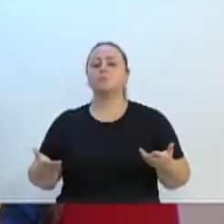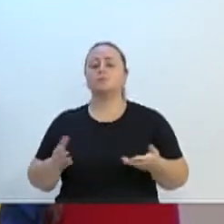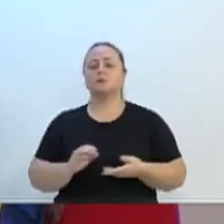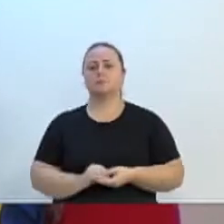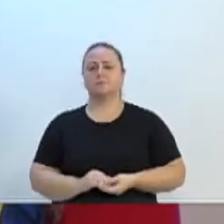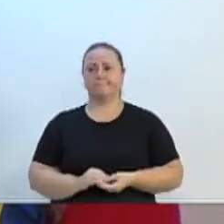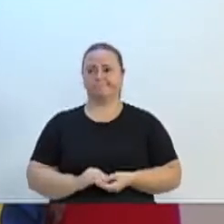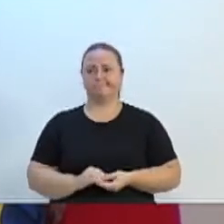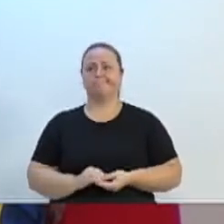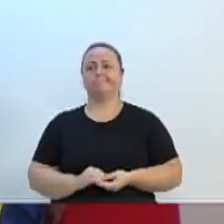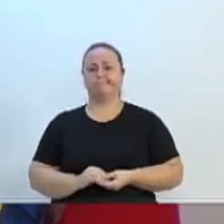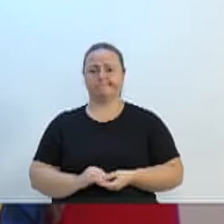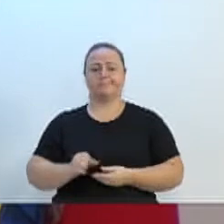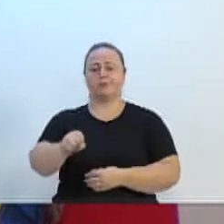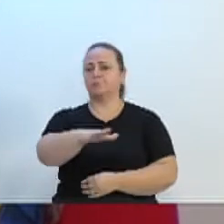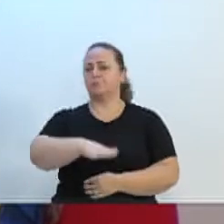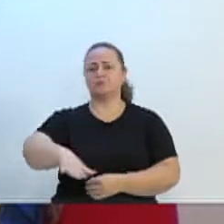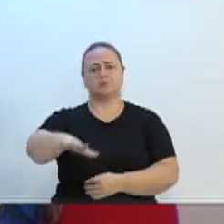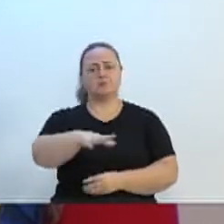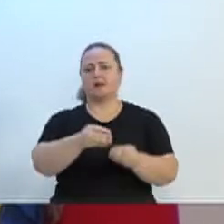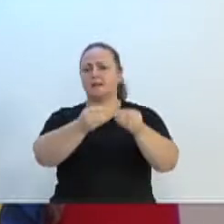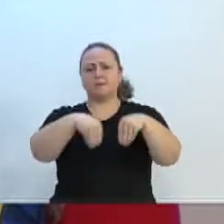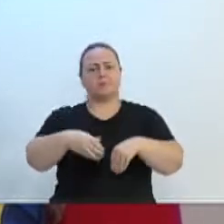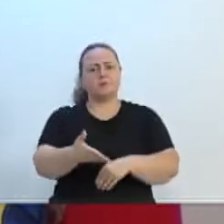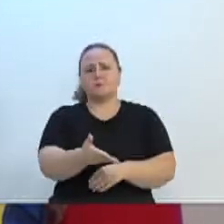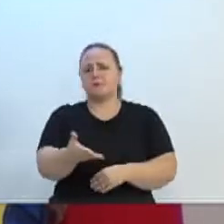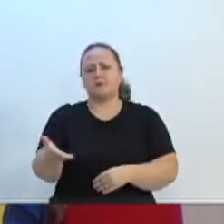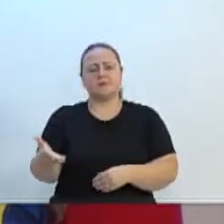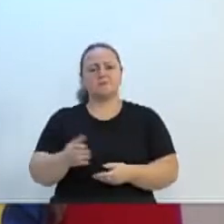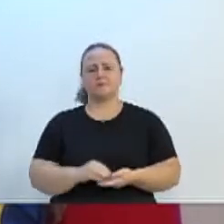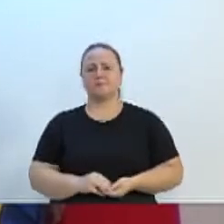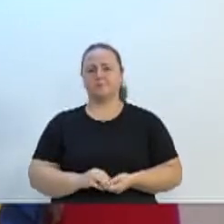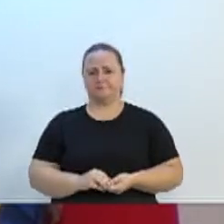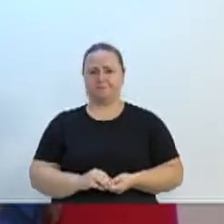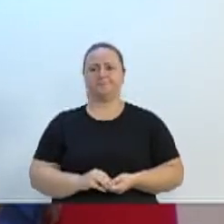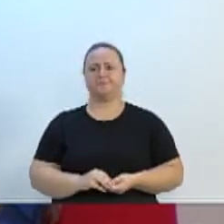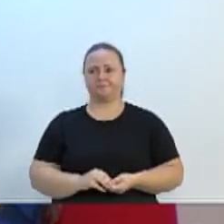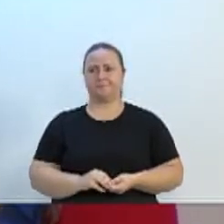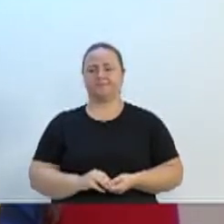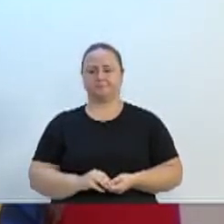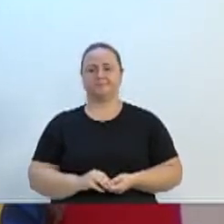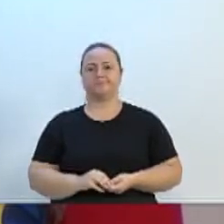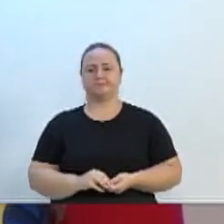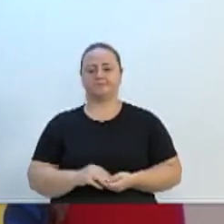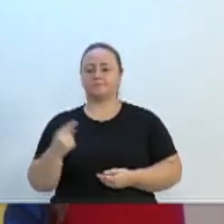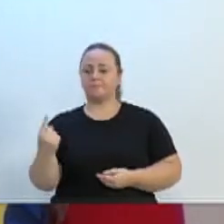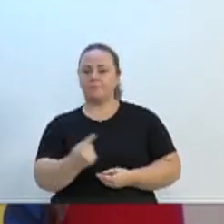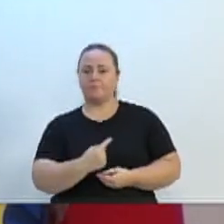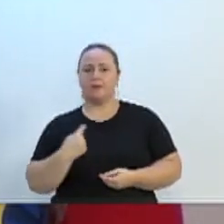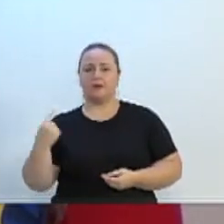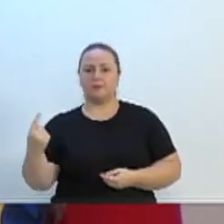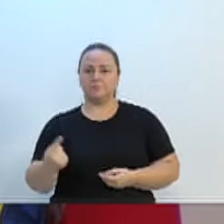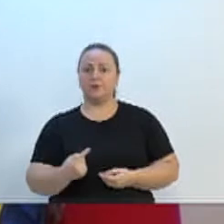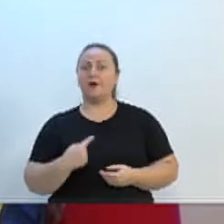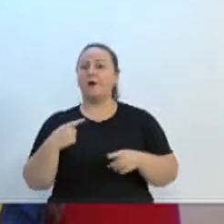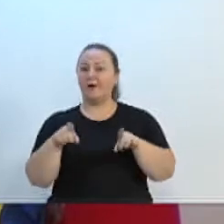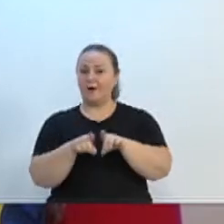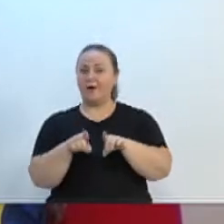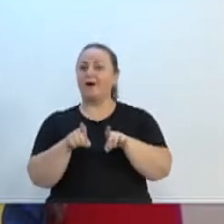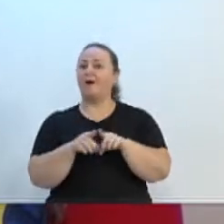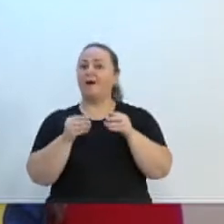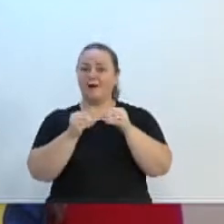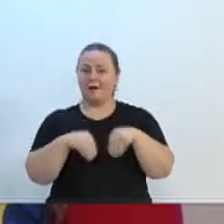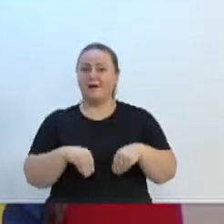há pouco, é a sociedade. Quem está perdendo isso somos nós. Quem está ganhando com